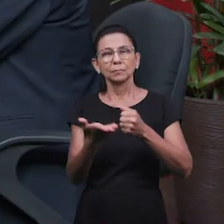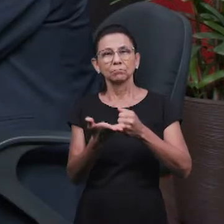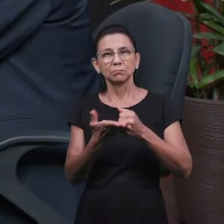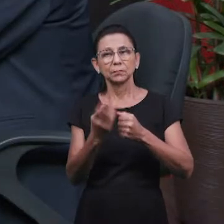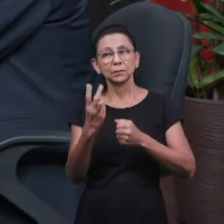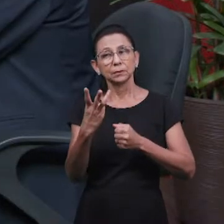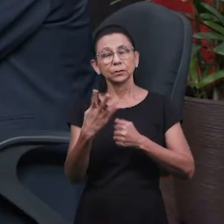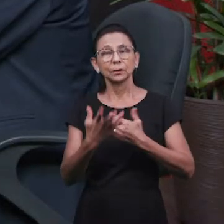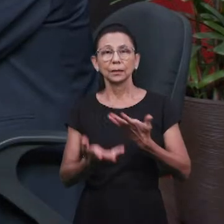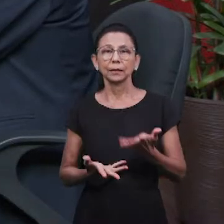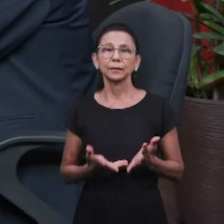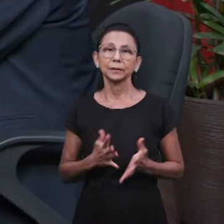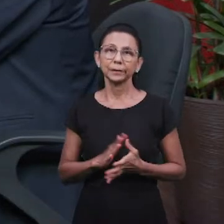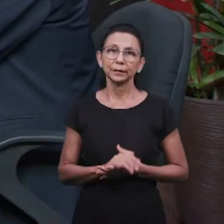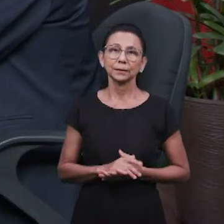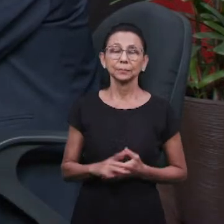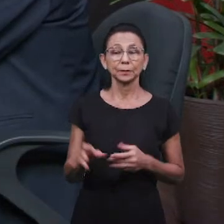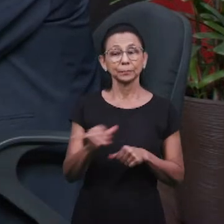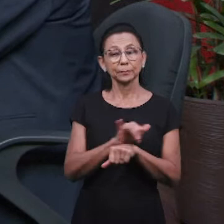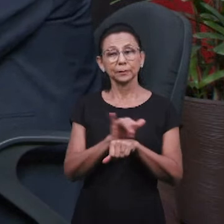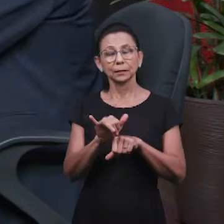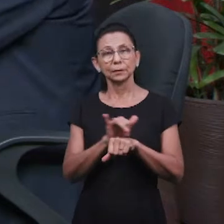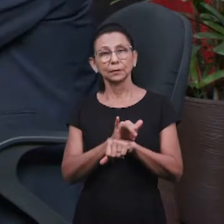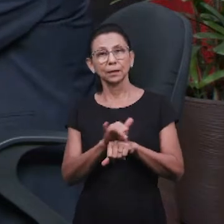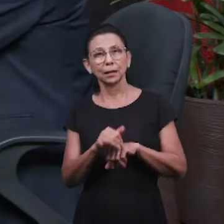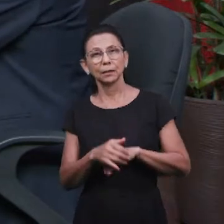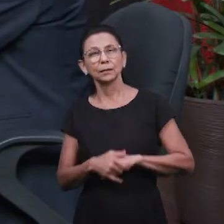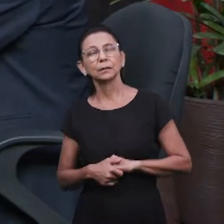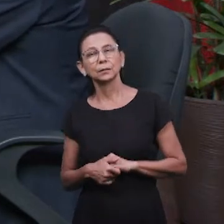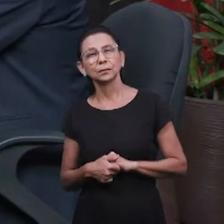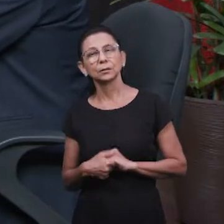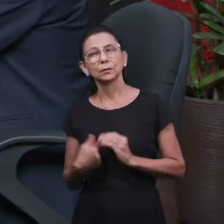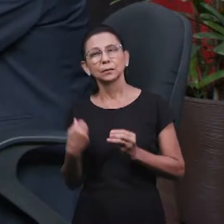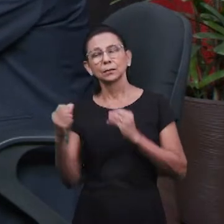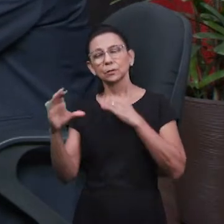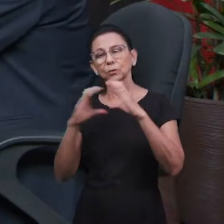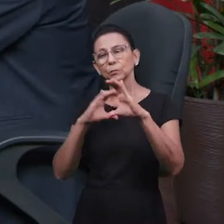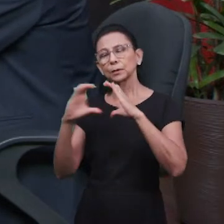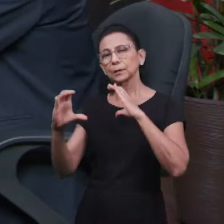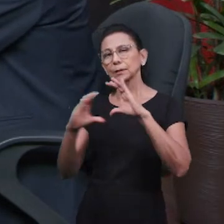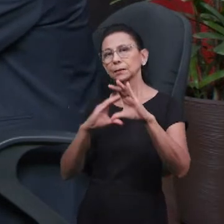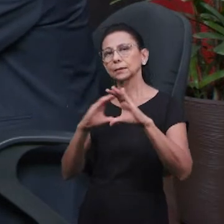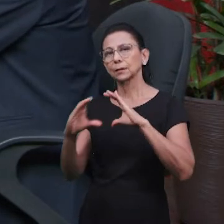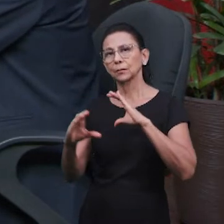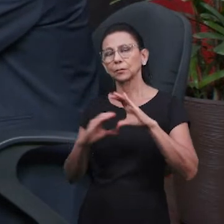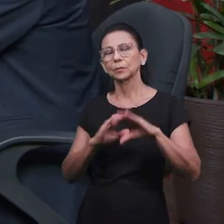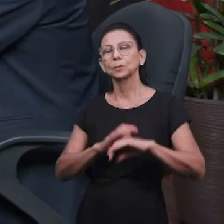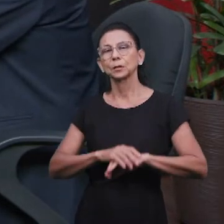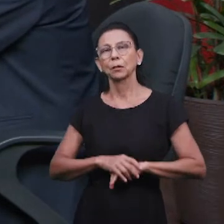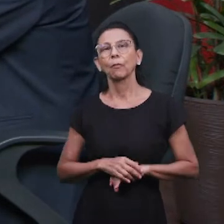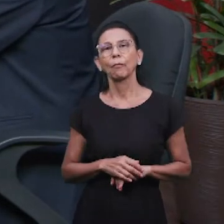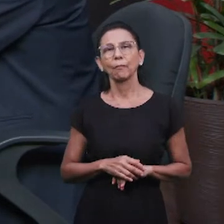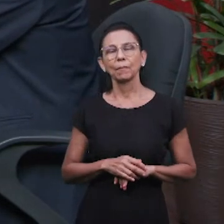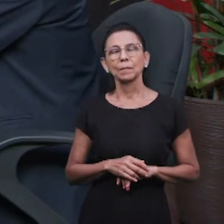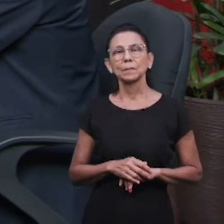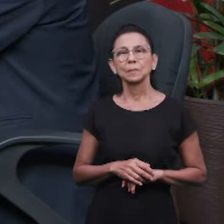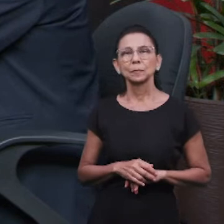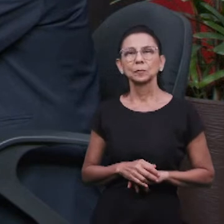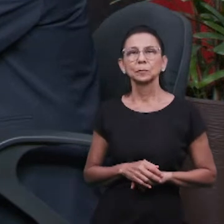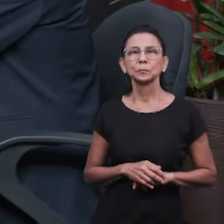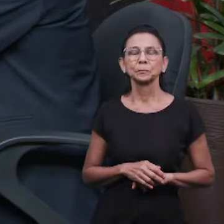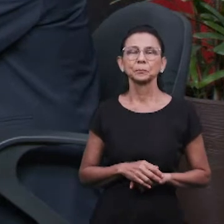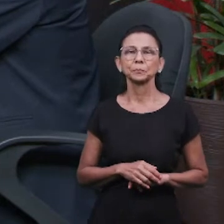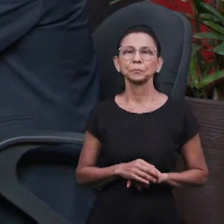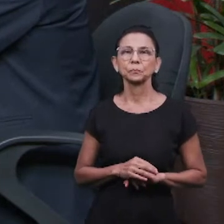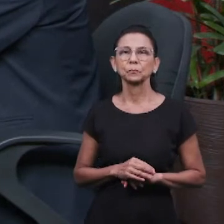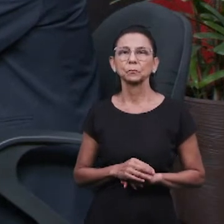acontecer. Então, estratégias para a gente conseguir minimizar cada vez mais e colocar acesso mais fácil dessas crianças na